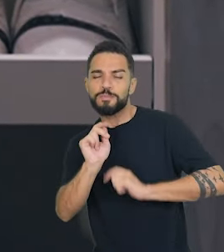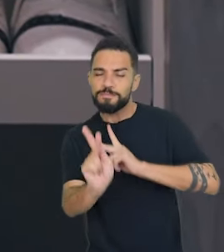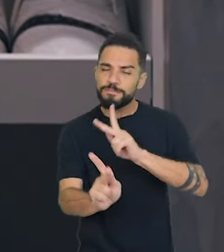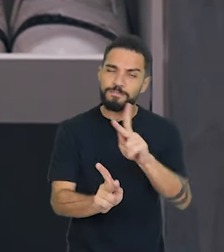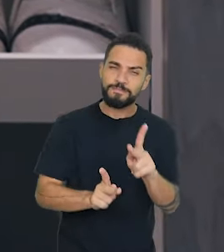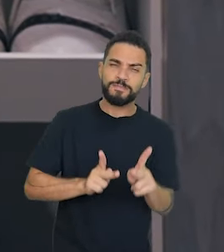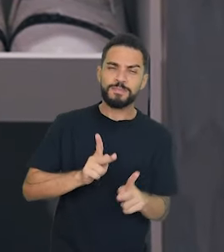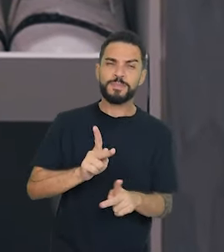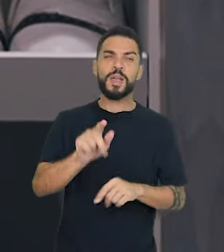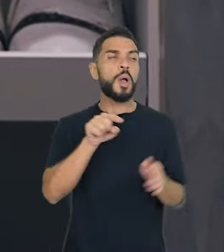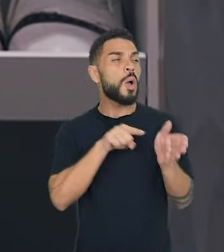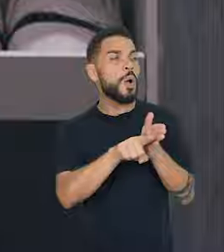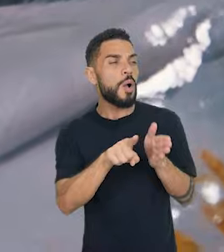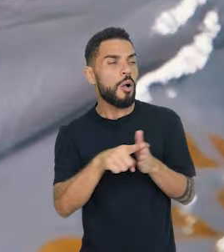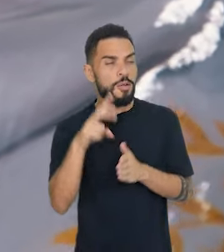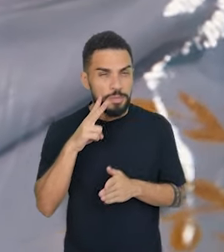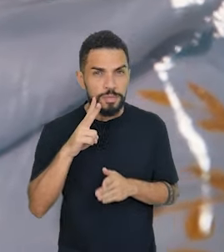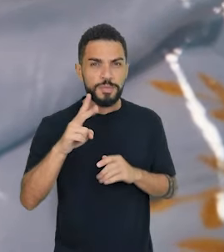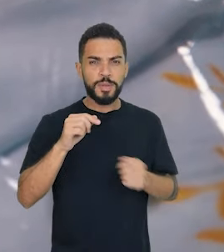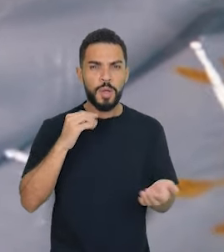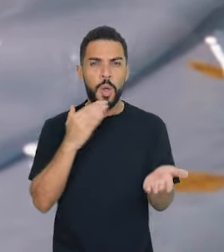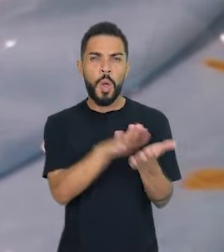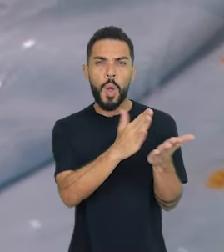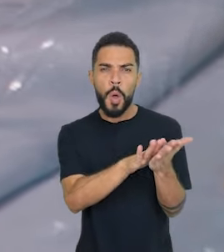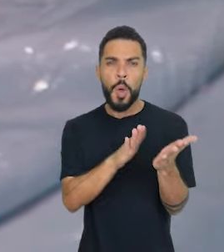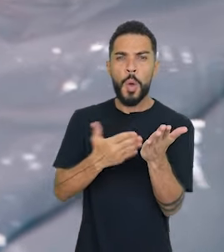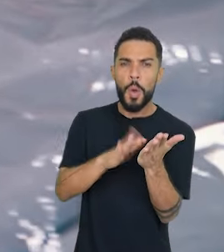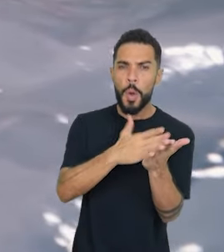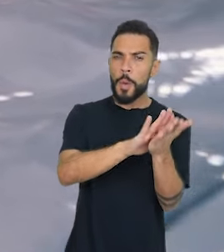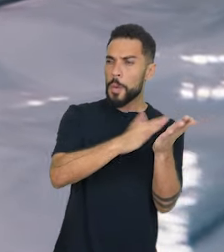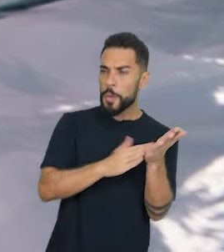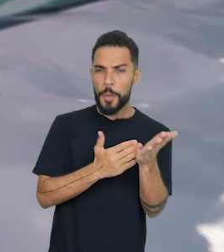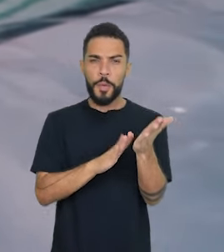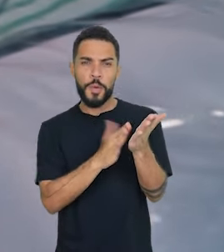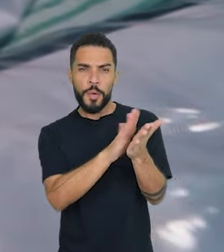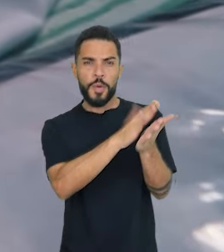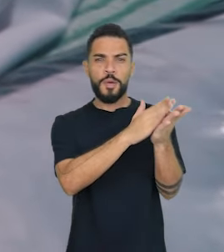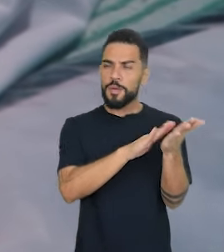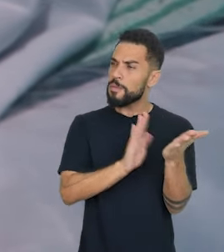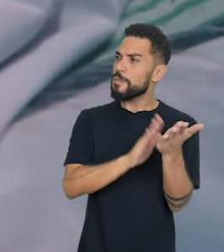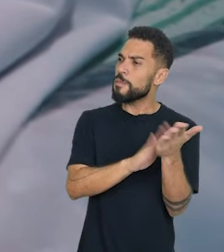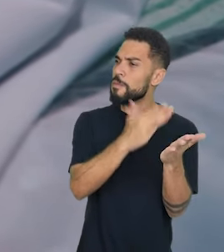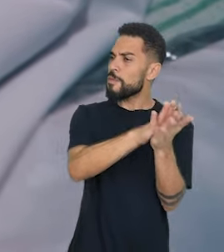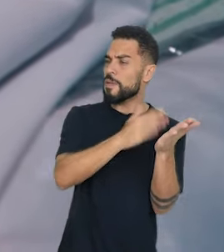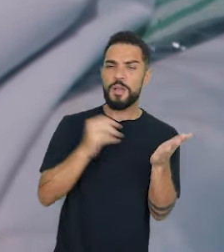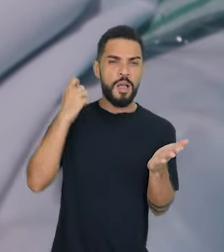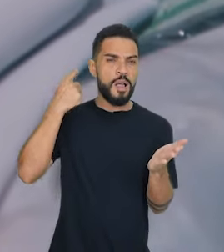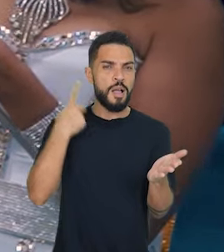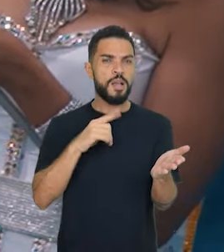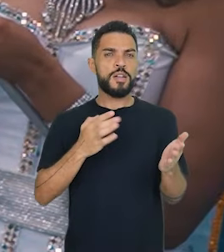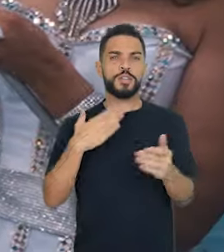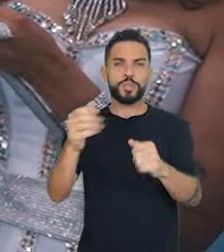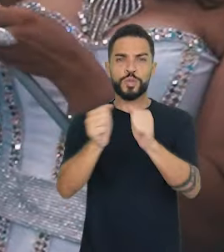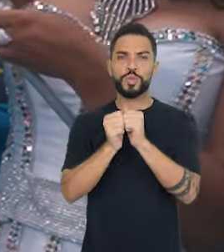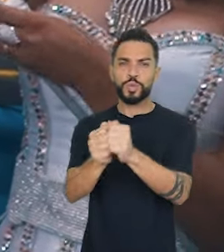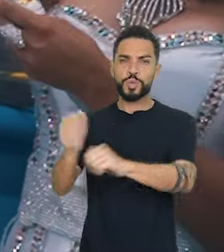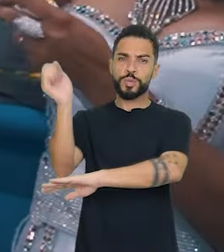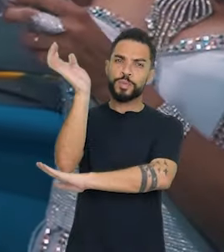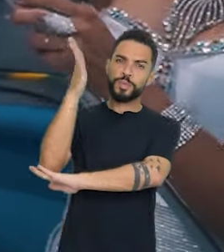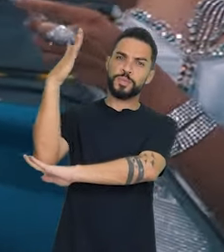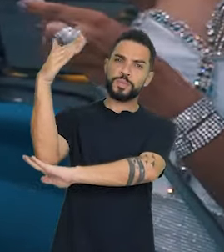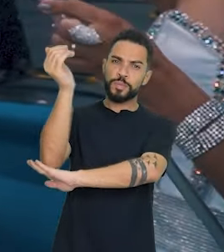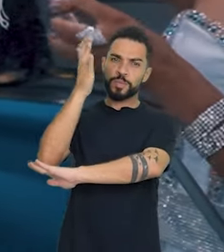minha gente? Ó, bateria, ritmo quente, trazendo o pavilhão,